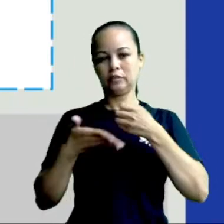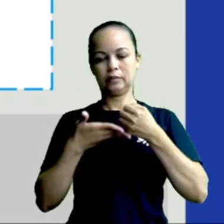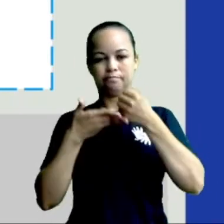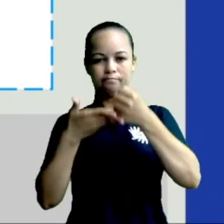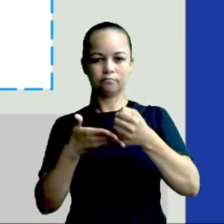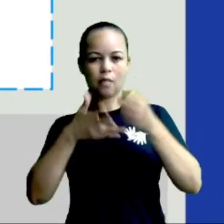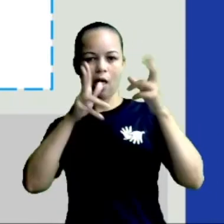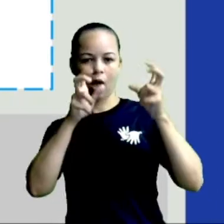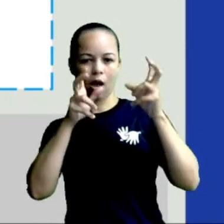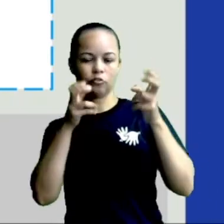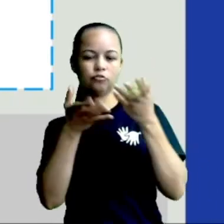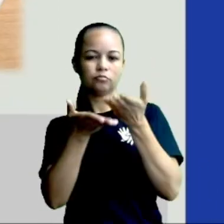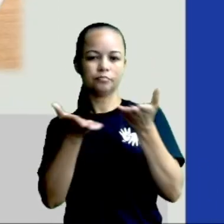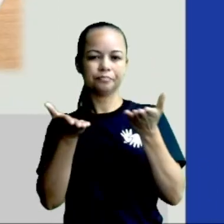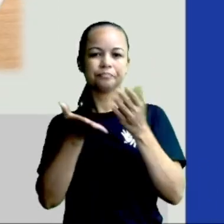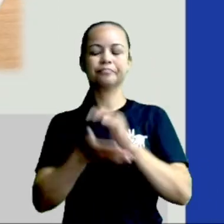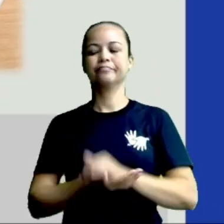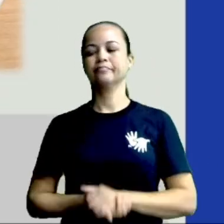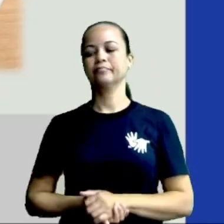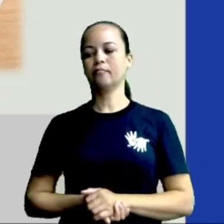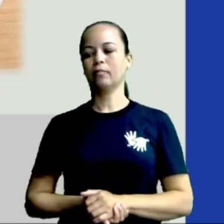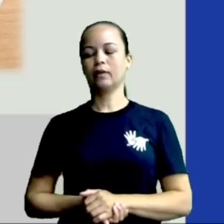ajudar vocês muito.